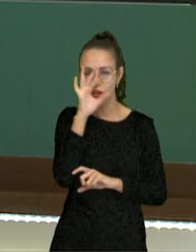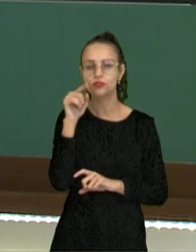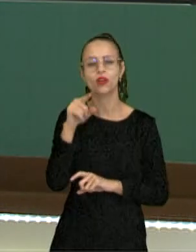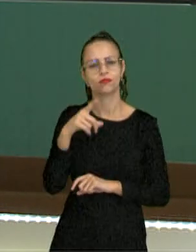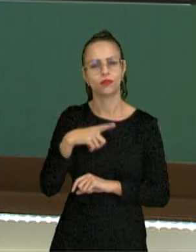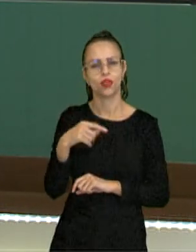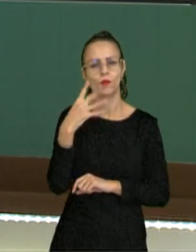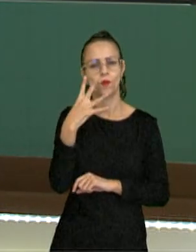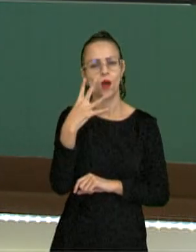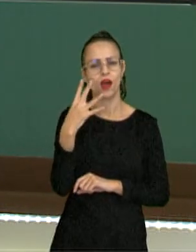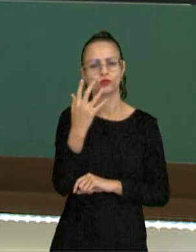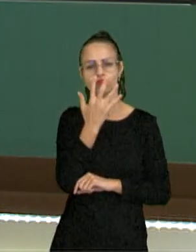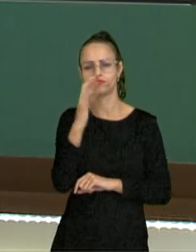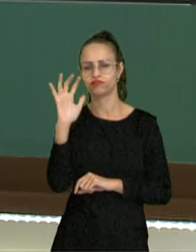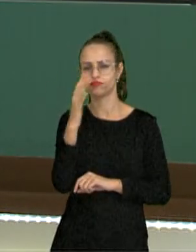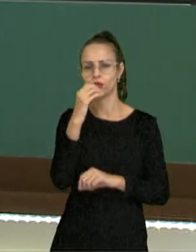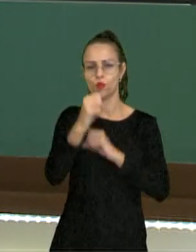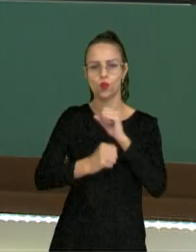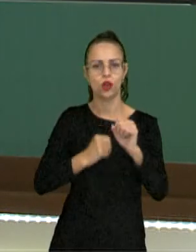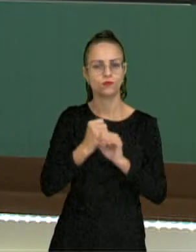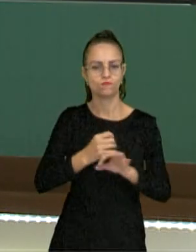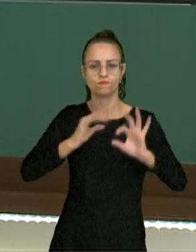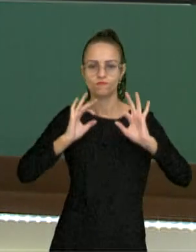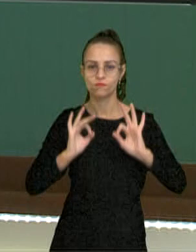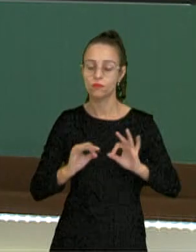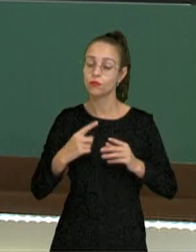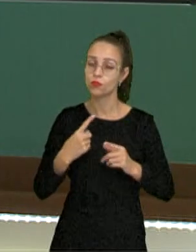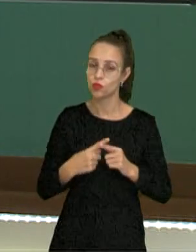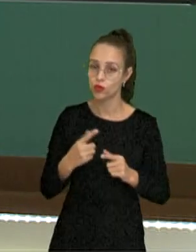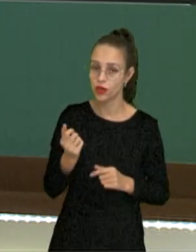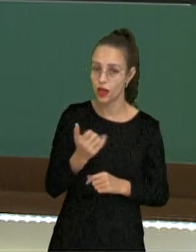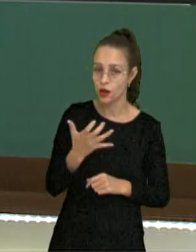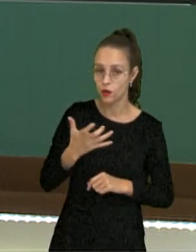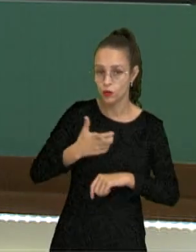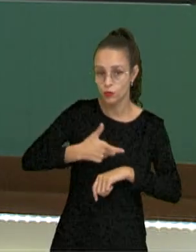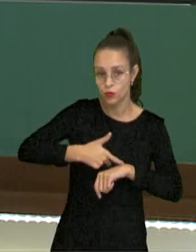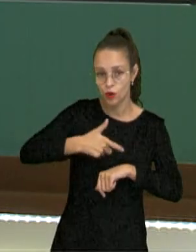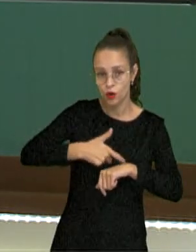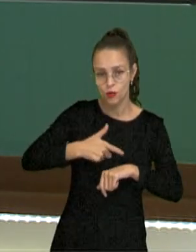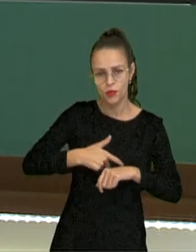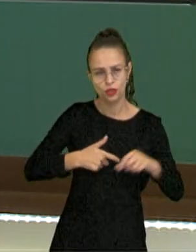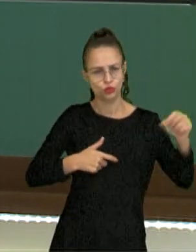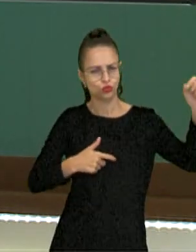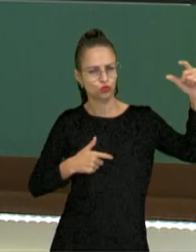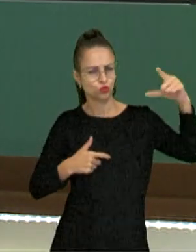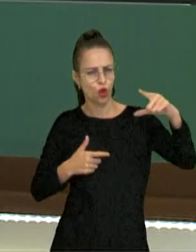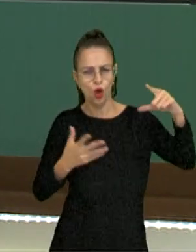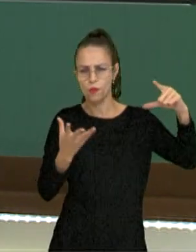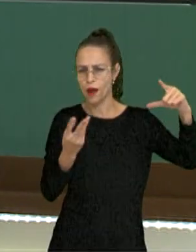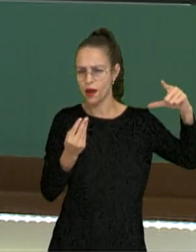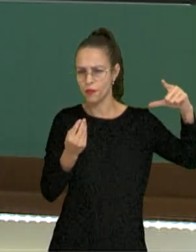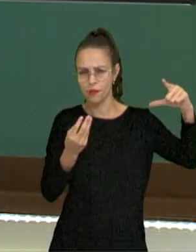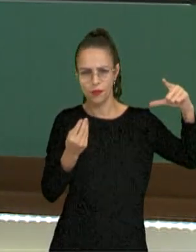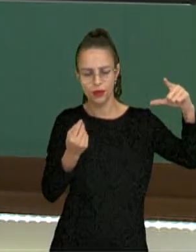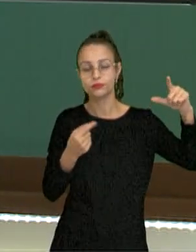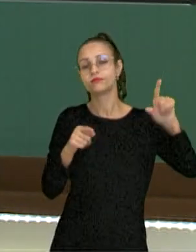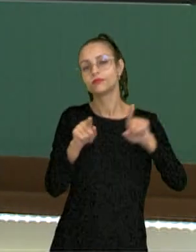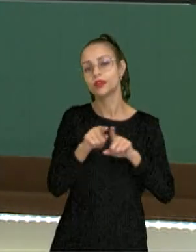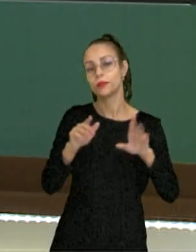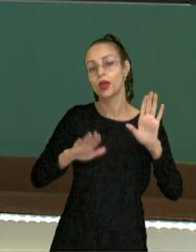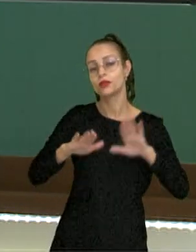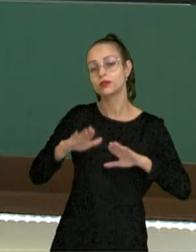Por quê? Vão ter momentos em que ela vai receber bastante radiação, bastante aquecimento, né, pelo Sol, e em